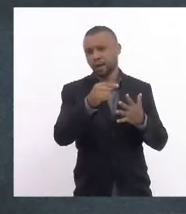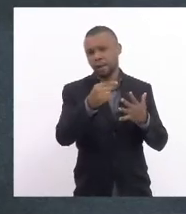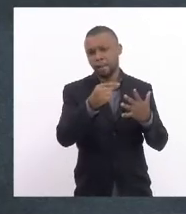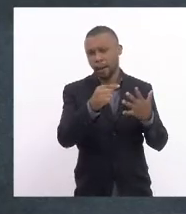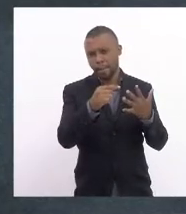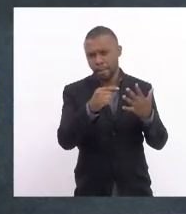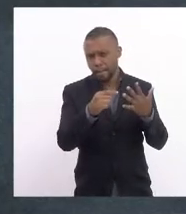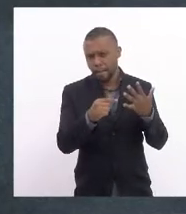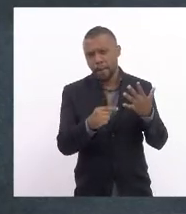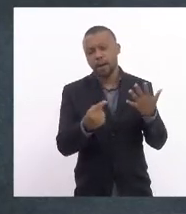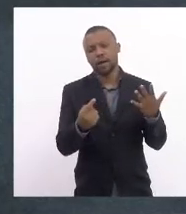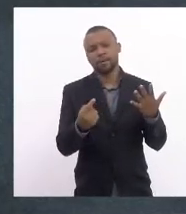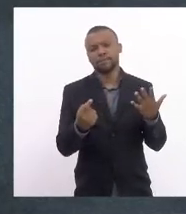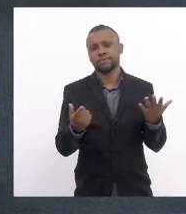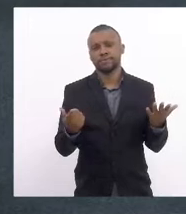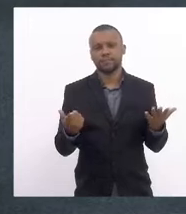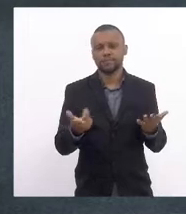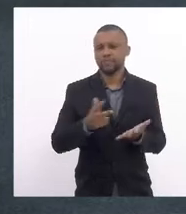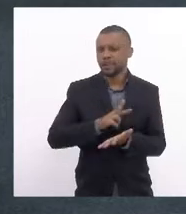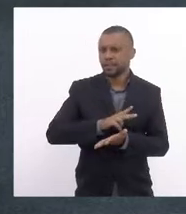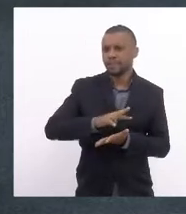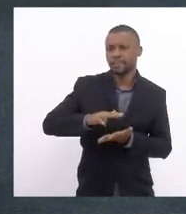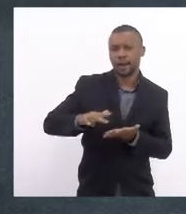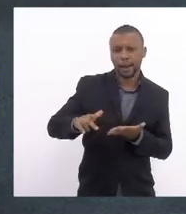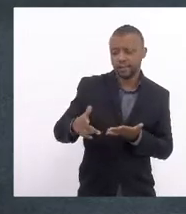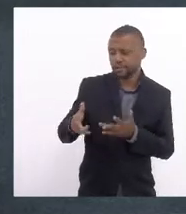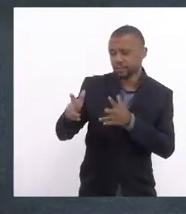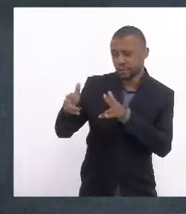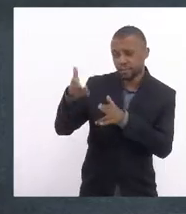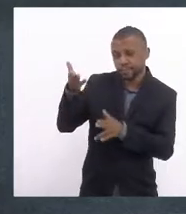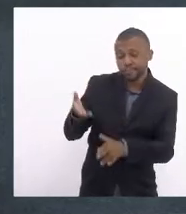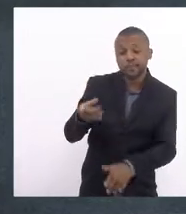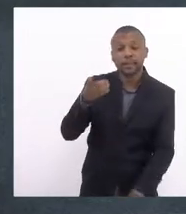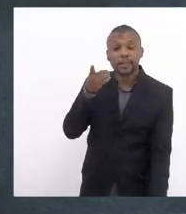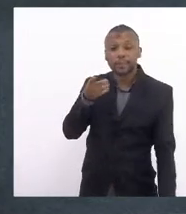com os mais variados conteúdos, deputada Lucinha. Agora,